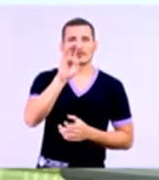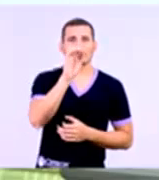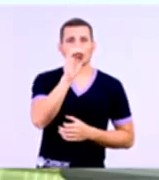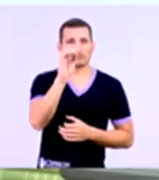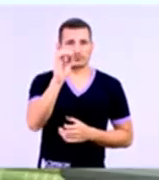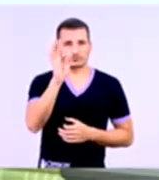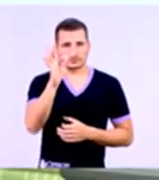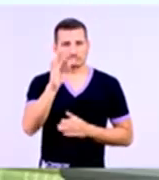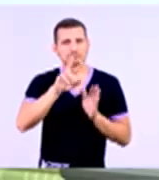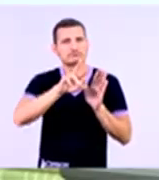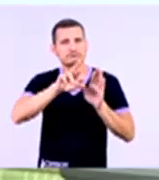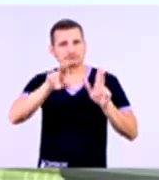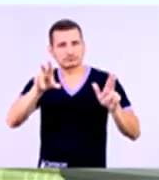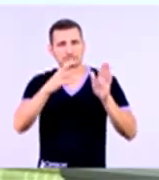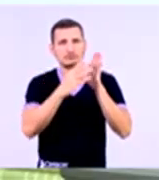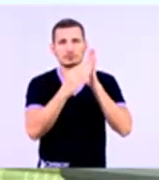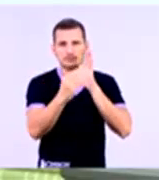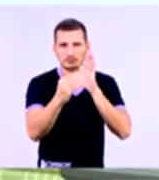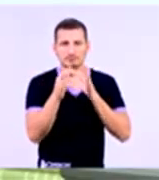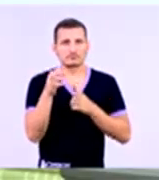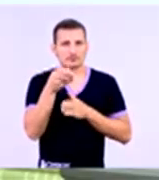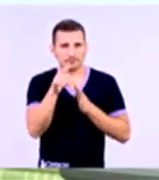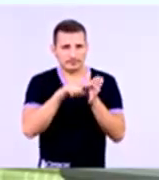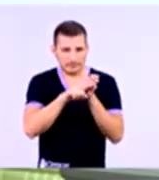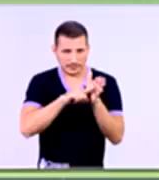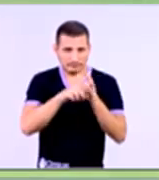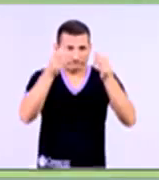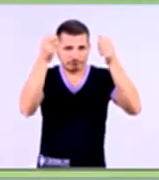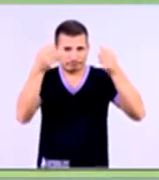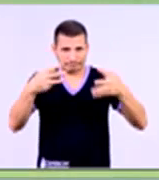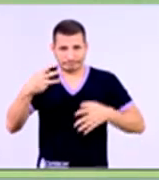muitos modelos de navegabilidade. Nós vamos citar três aqui.